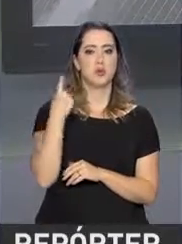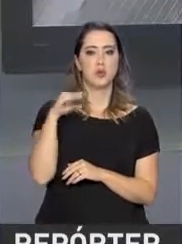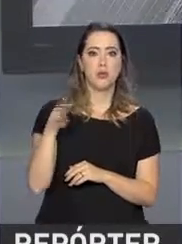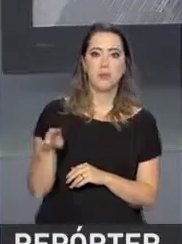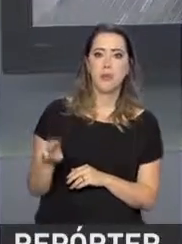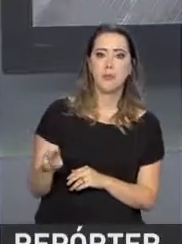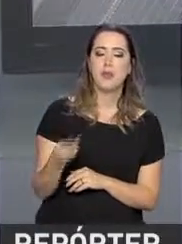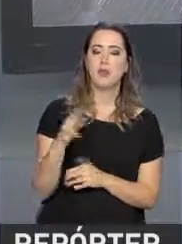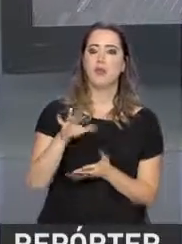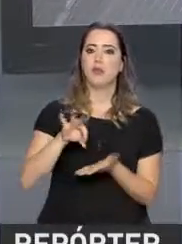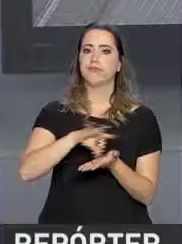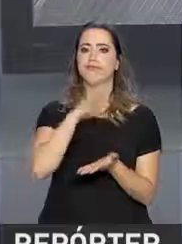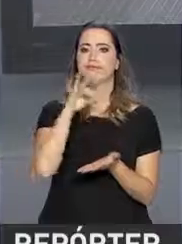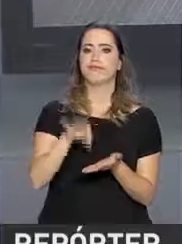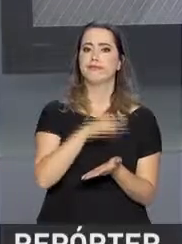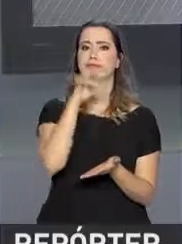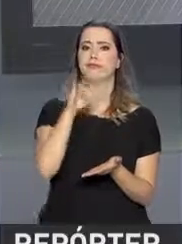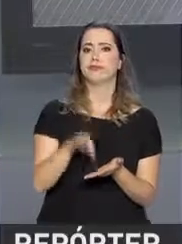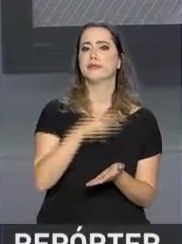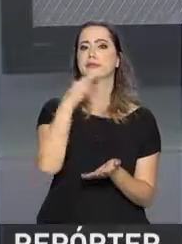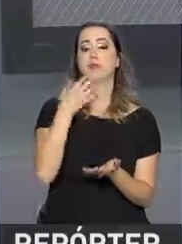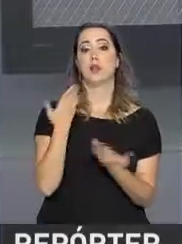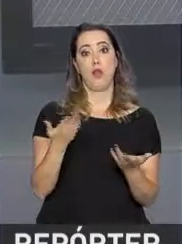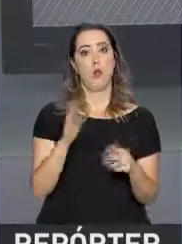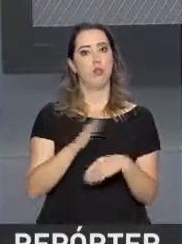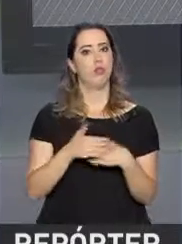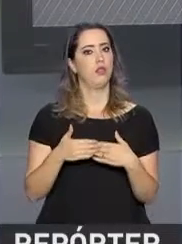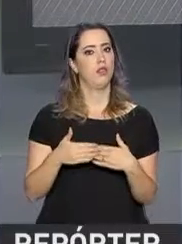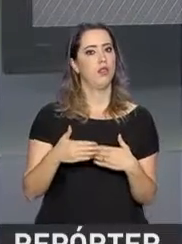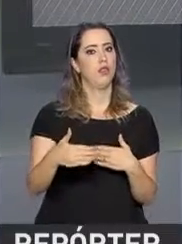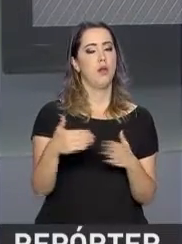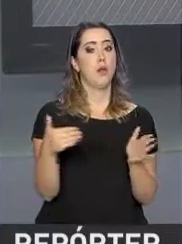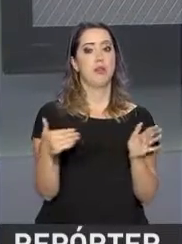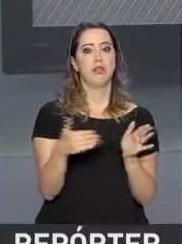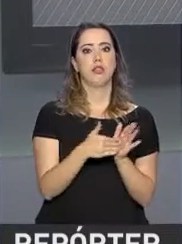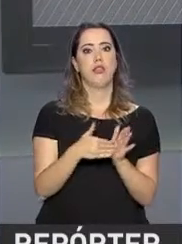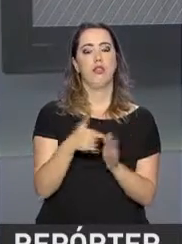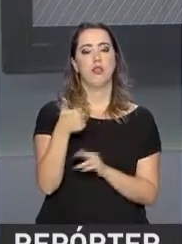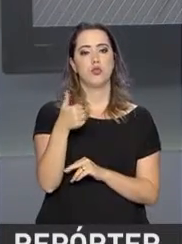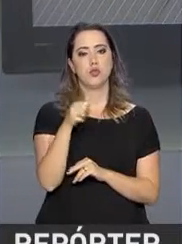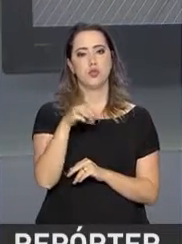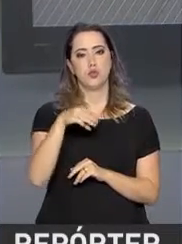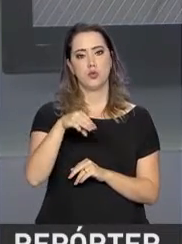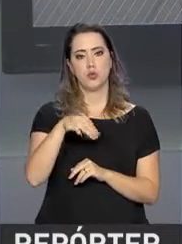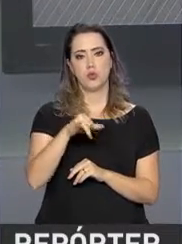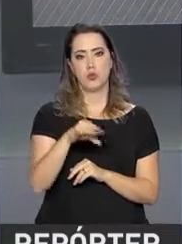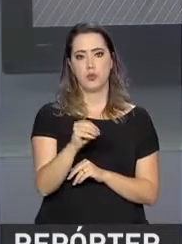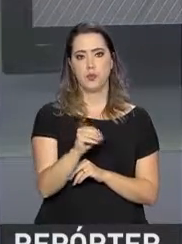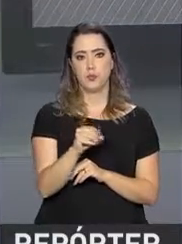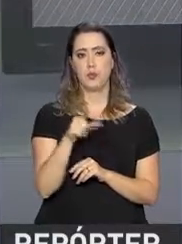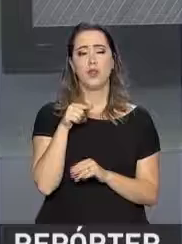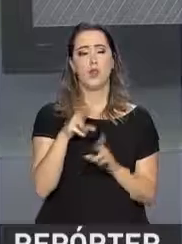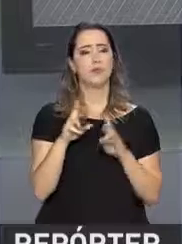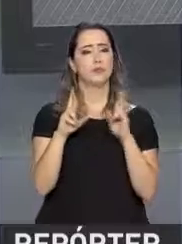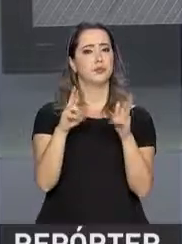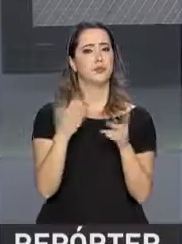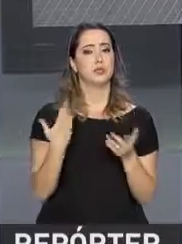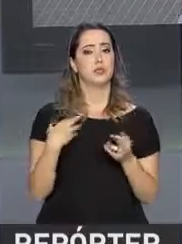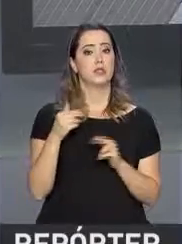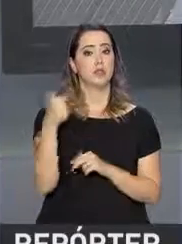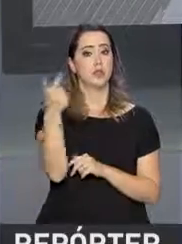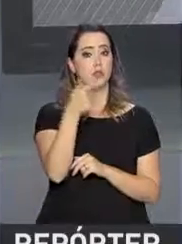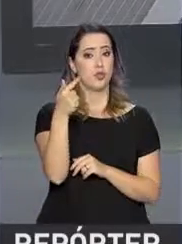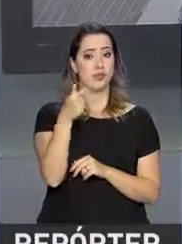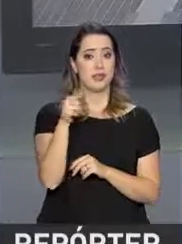milhão e 300 mil inscrições o prazo vai até 18 de maio ea expectativa do ministério da educação é que 7